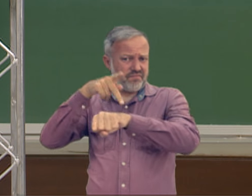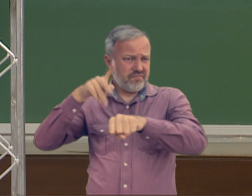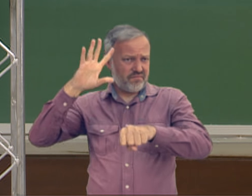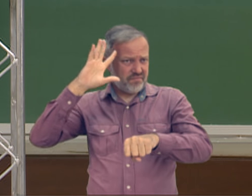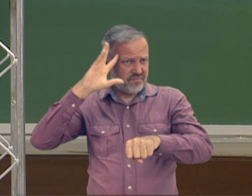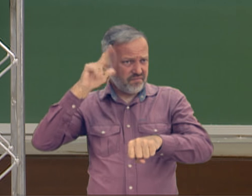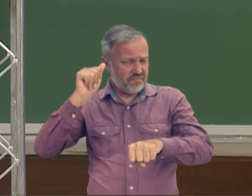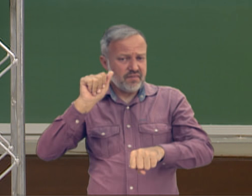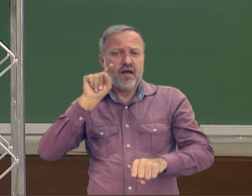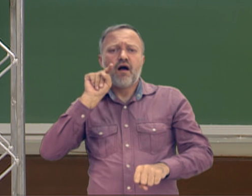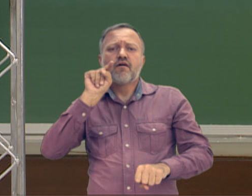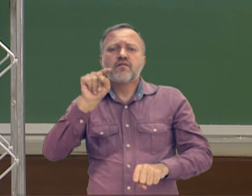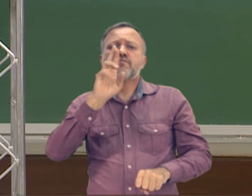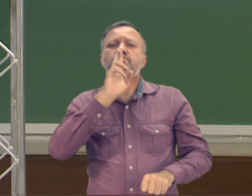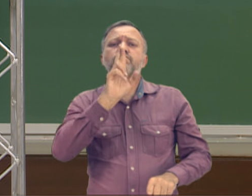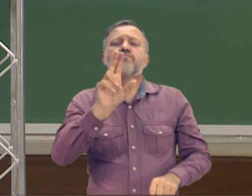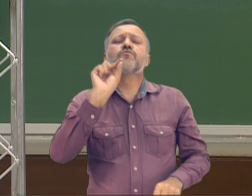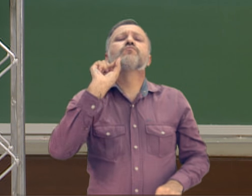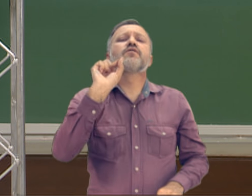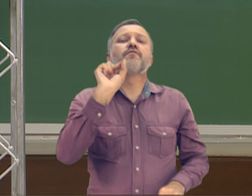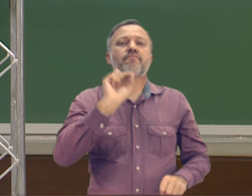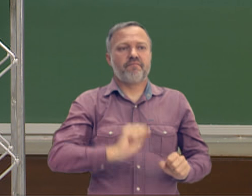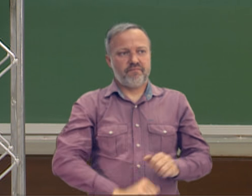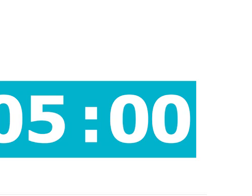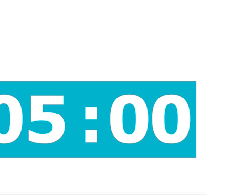indicam. Mais um tempinho para vocês pensarem.